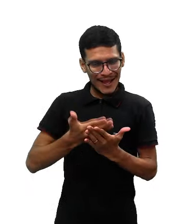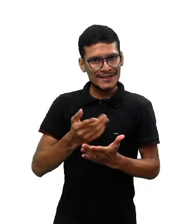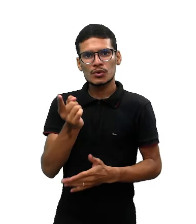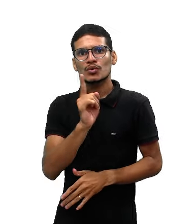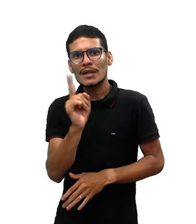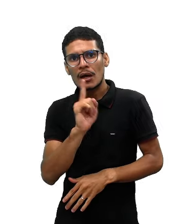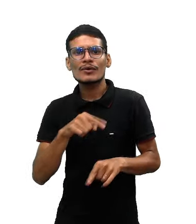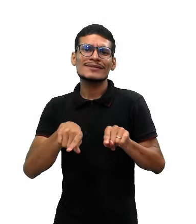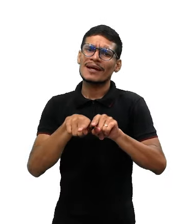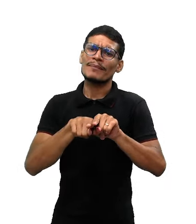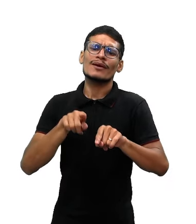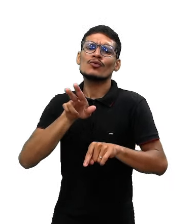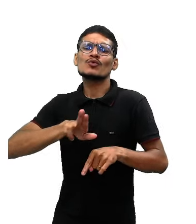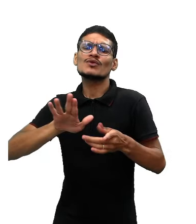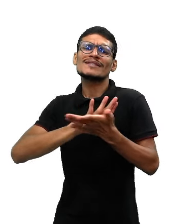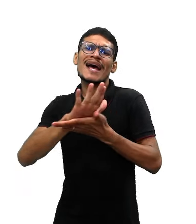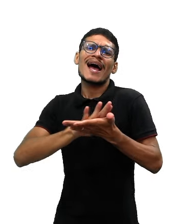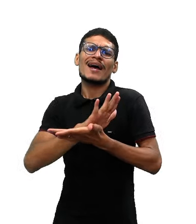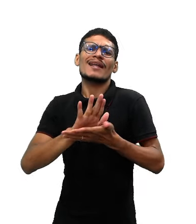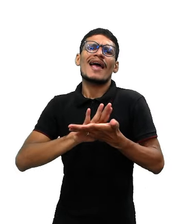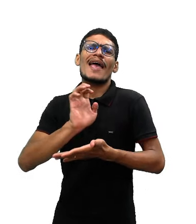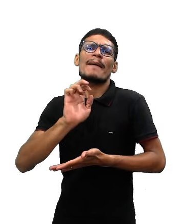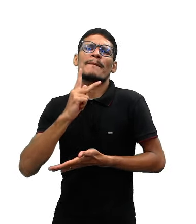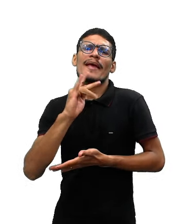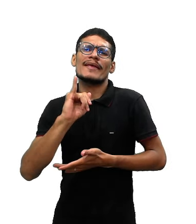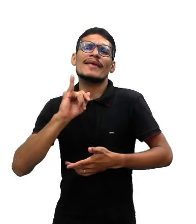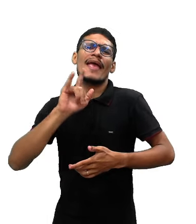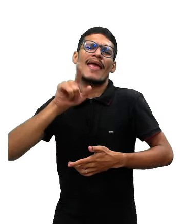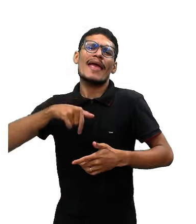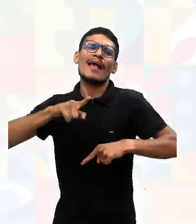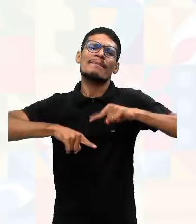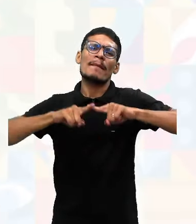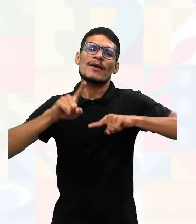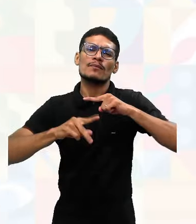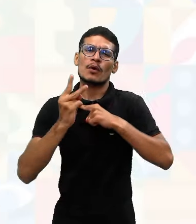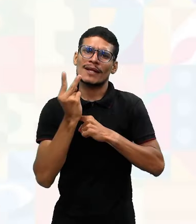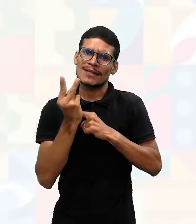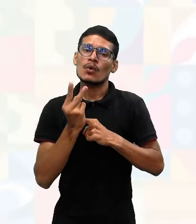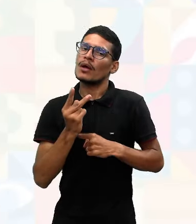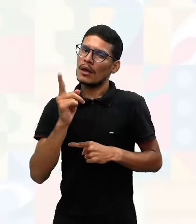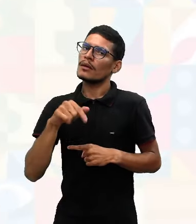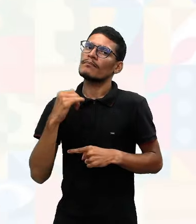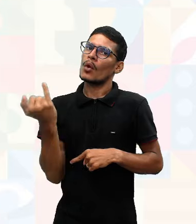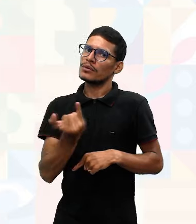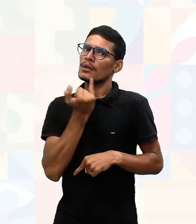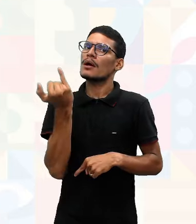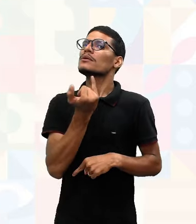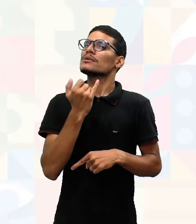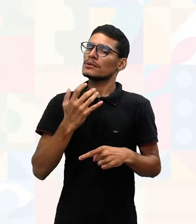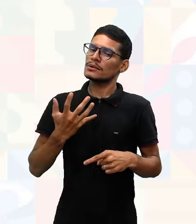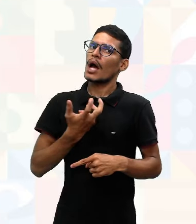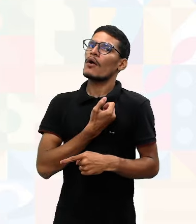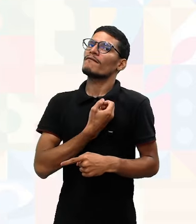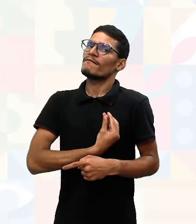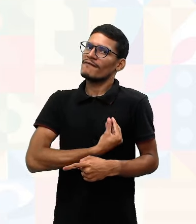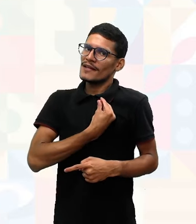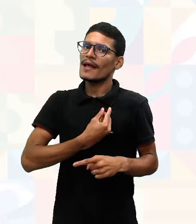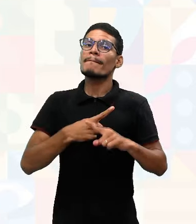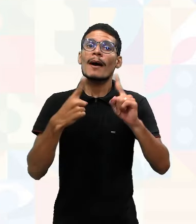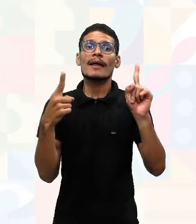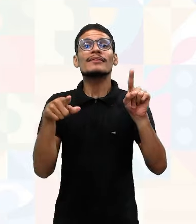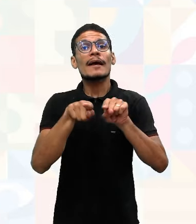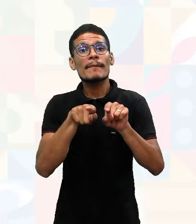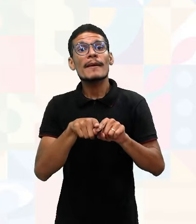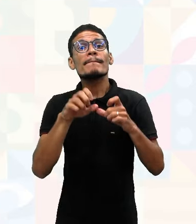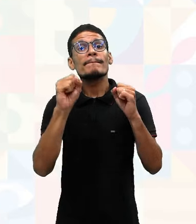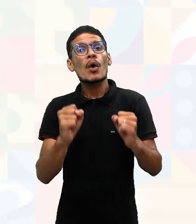não faz o uso dos EPIs. Tá? Os equipamentos de proteção, eles são importantes, eles salvam vidas, mas eles também podem trazer